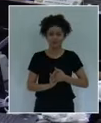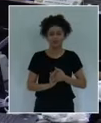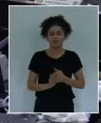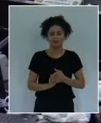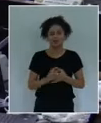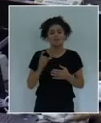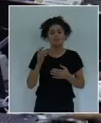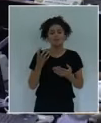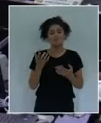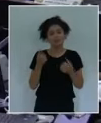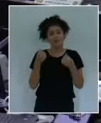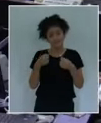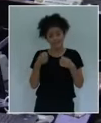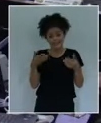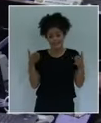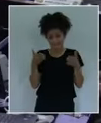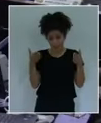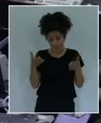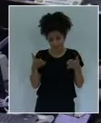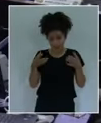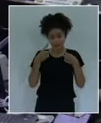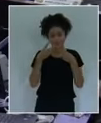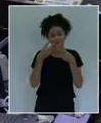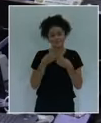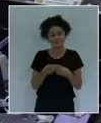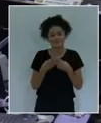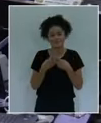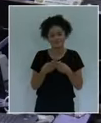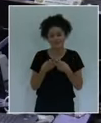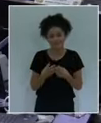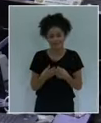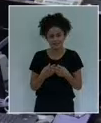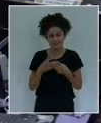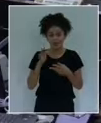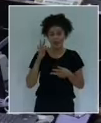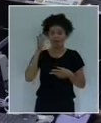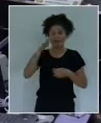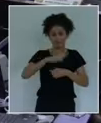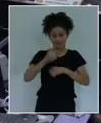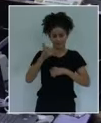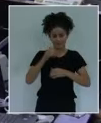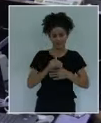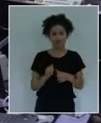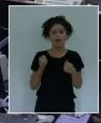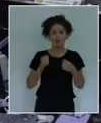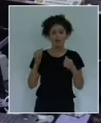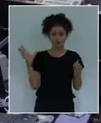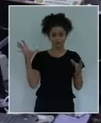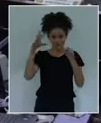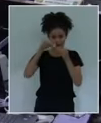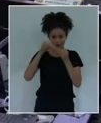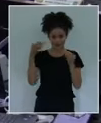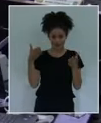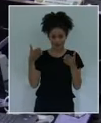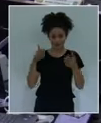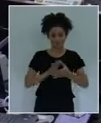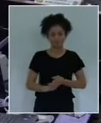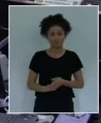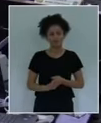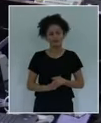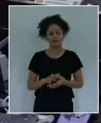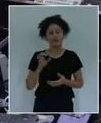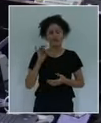pouco mais de paciência, que as coisas boas vão chegar, vão acontecer. Suas considerações finais. Eu só queria